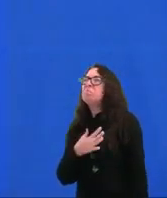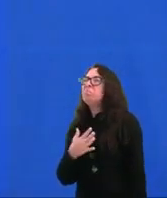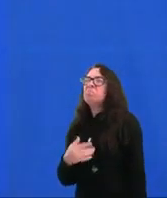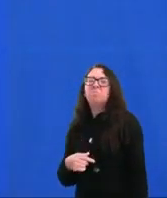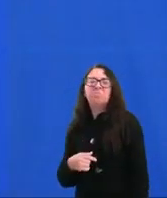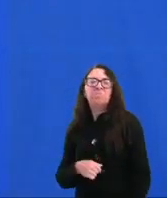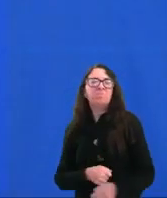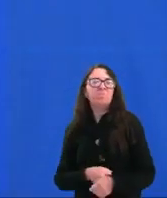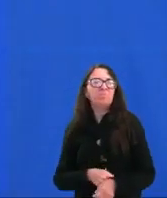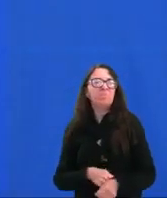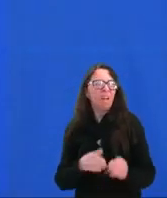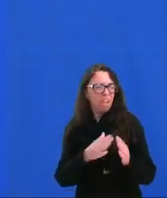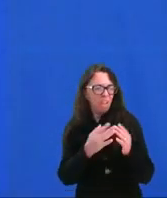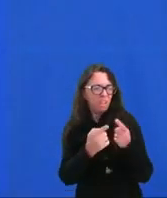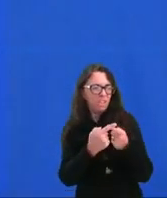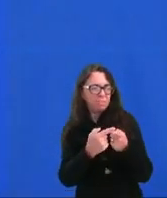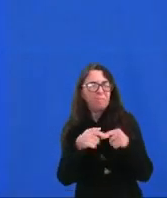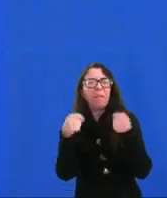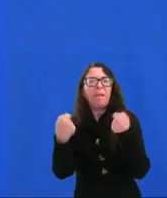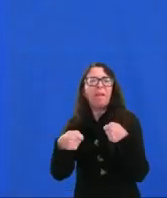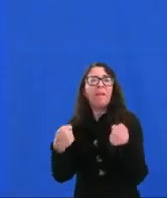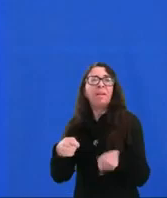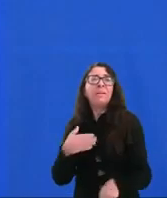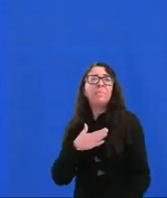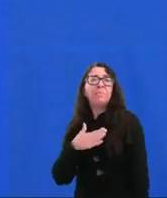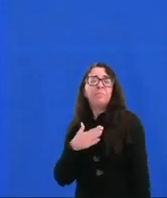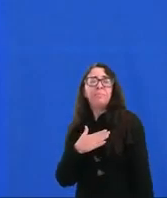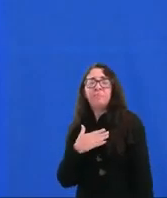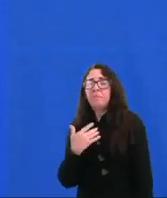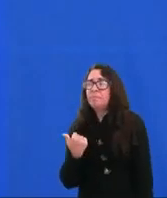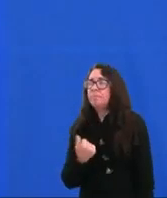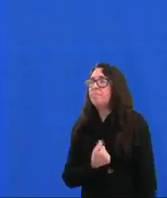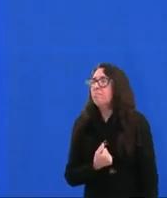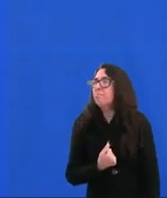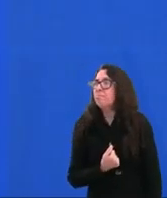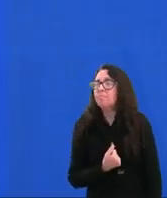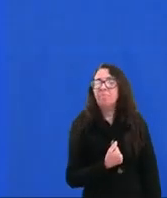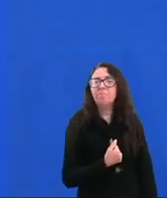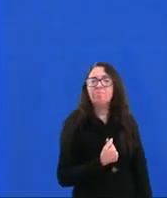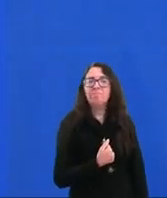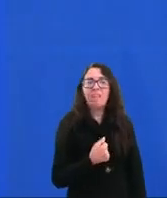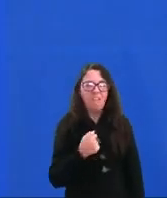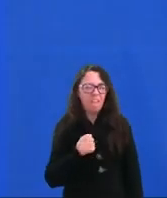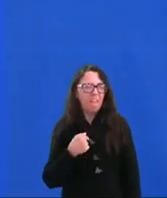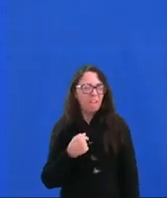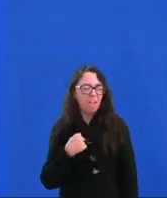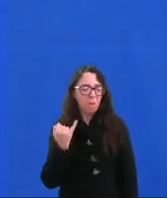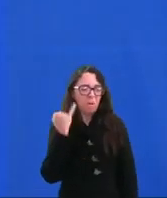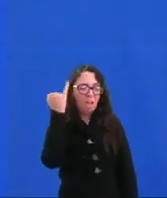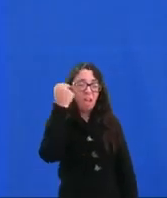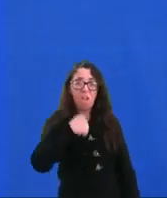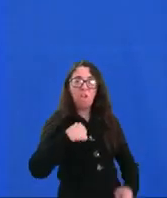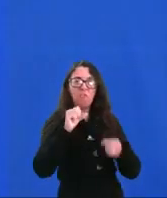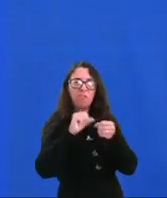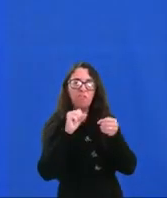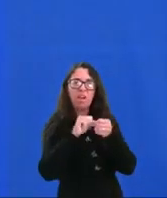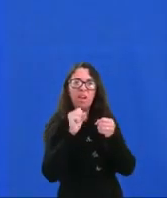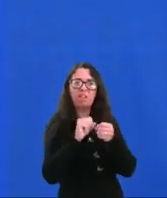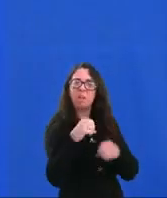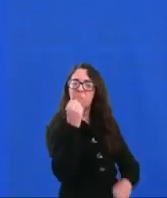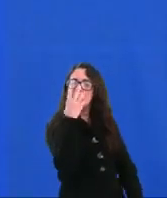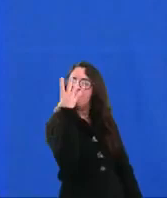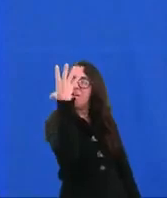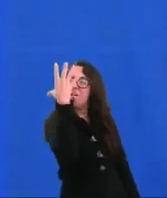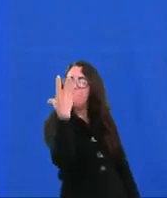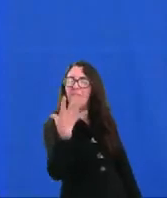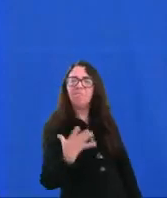né? Quando que uma igreja estabelece alvos atingíveis e